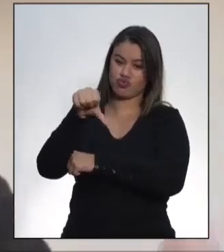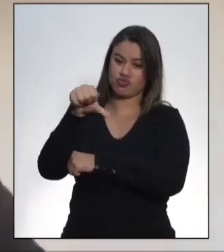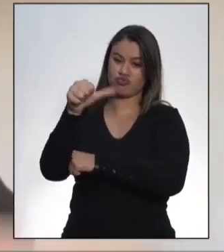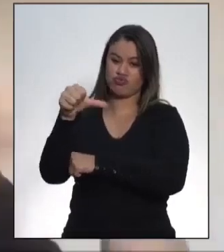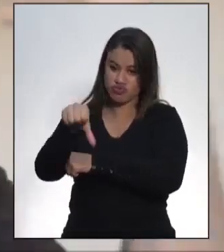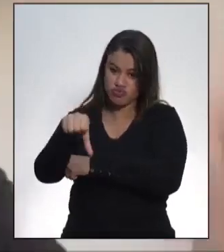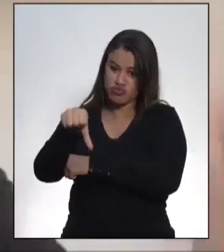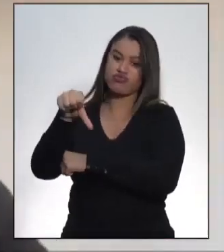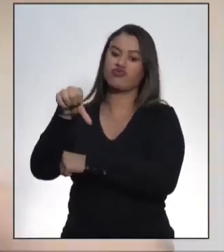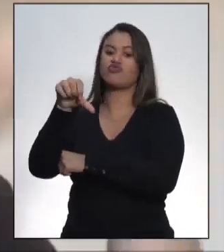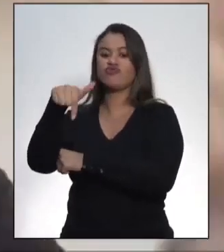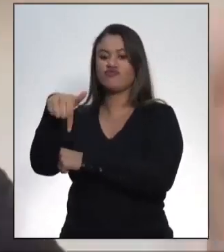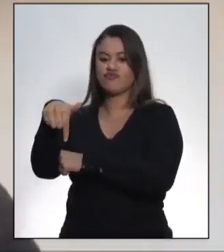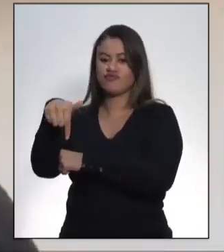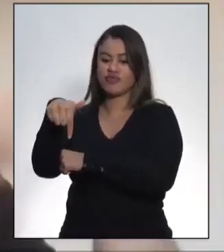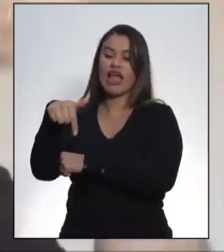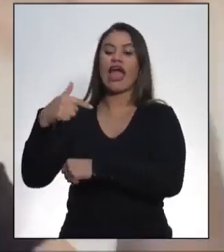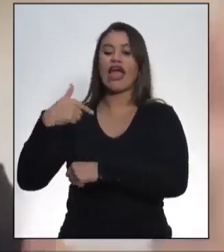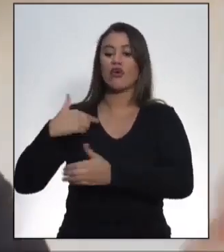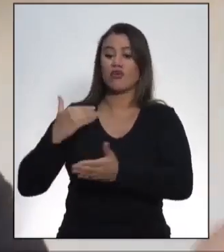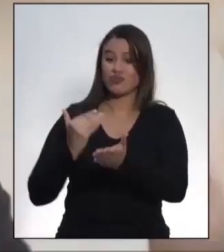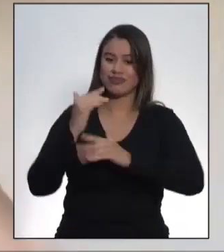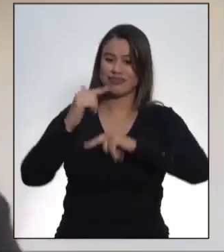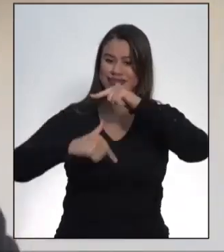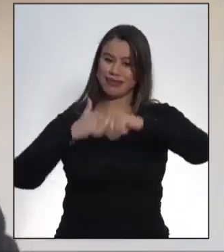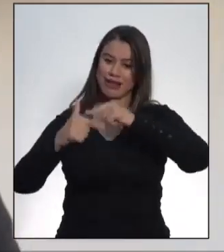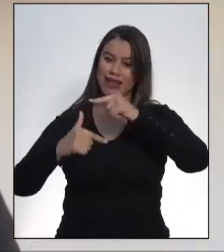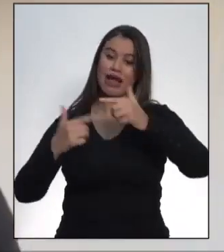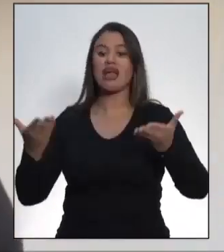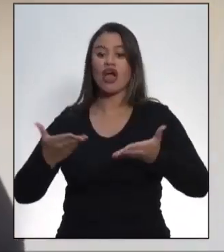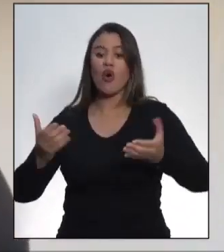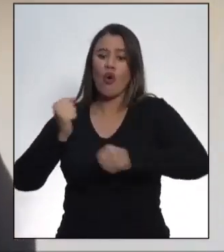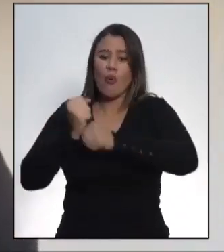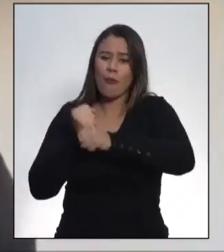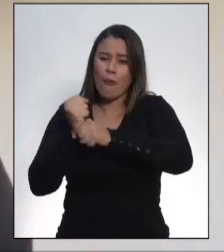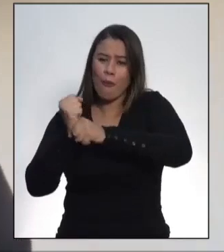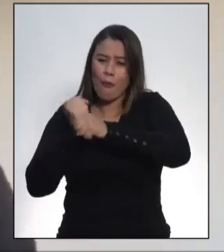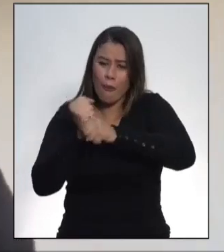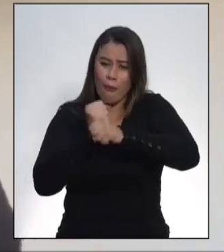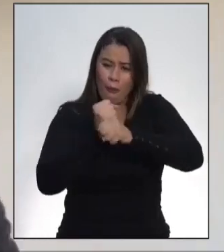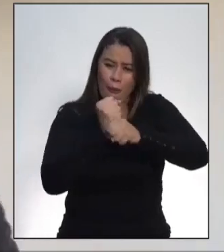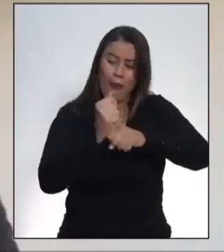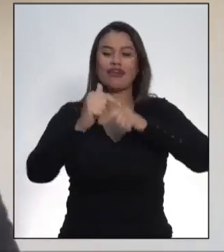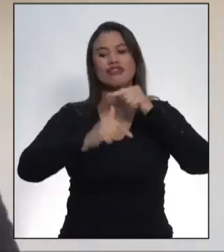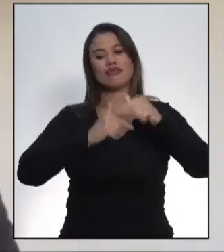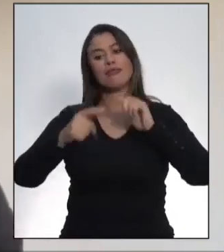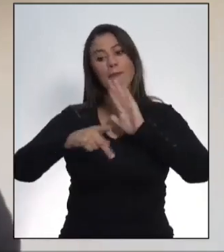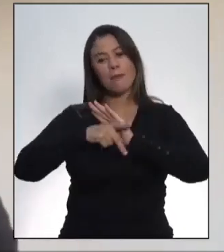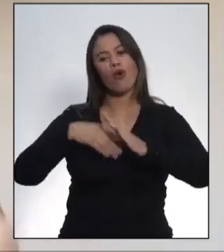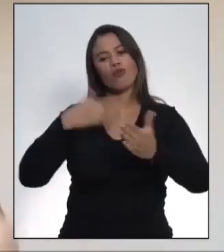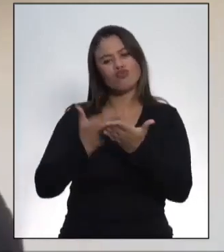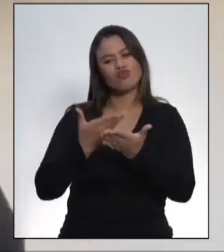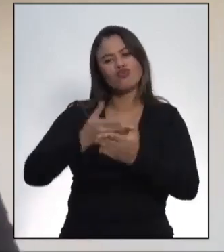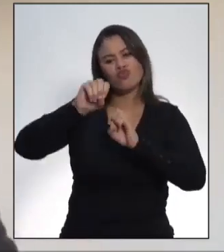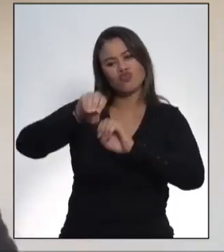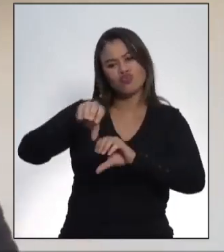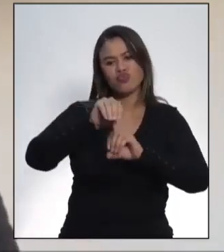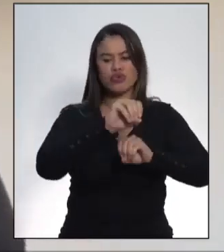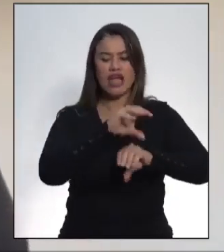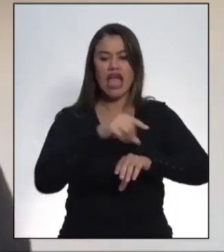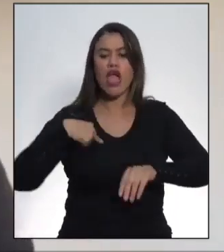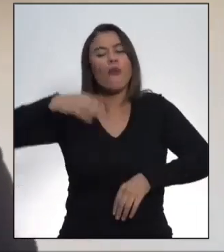de 5, 10, 15 anos trabalhando com educação, eu tinha uma vontade muito grande, uma